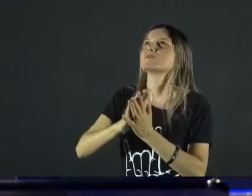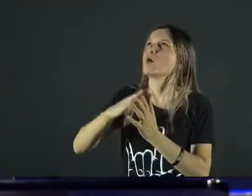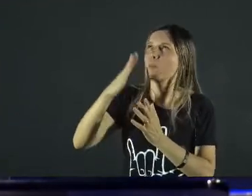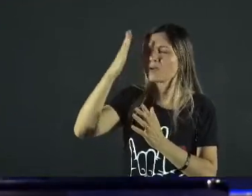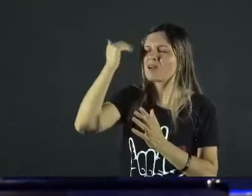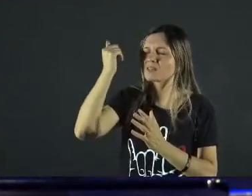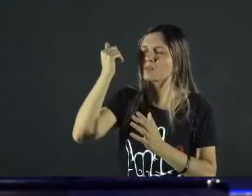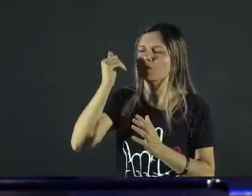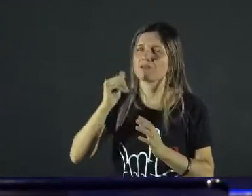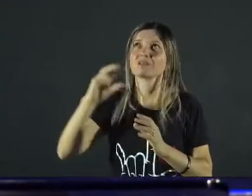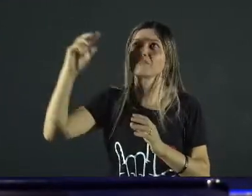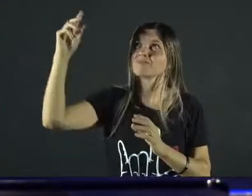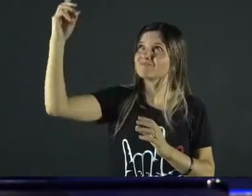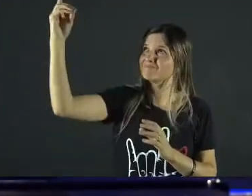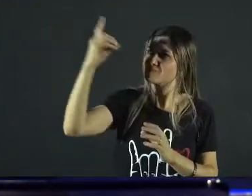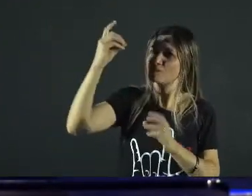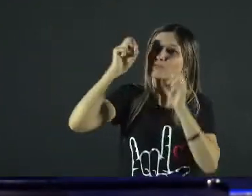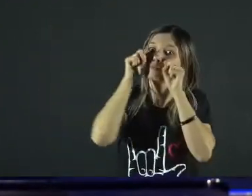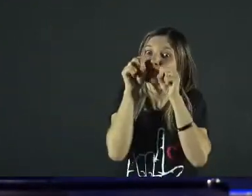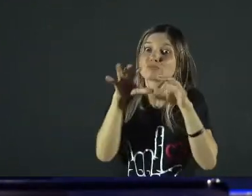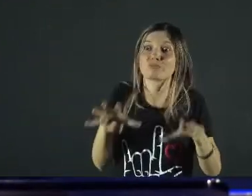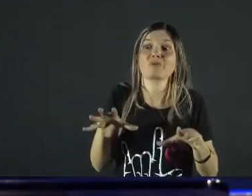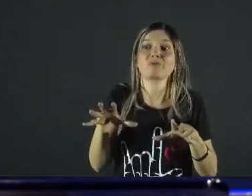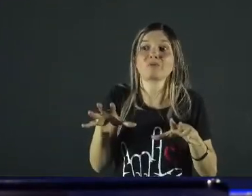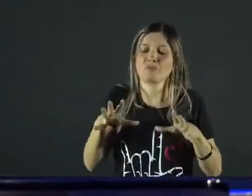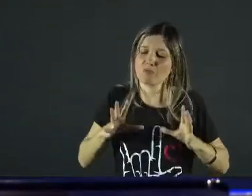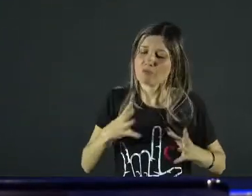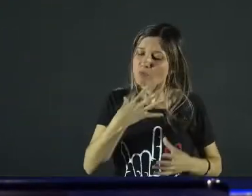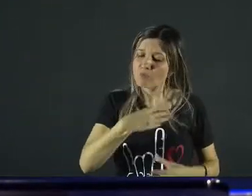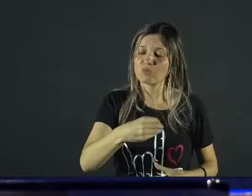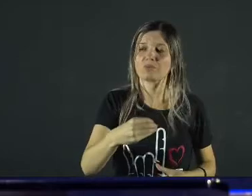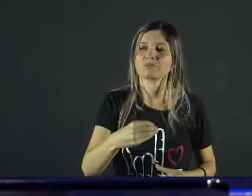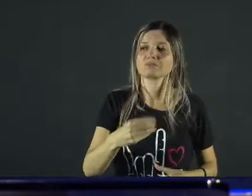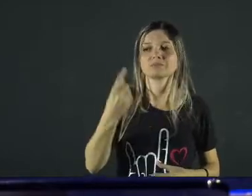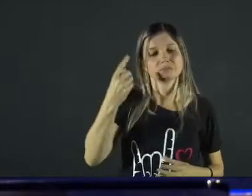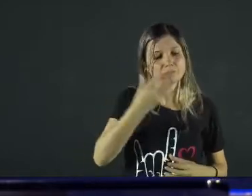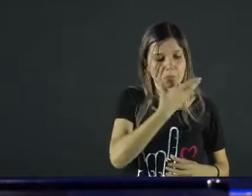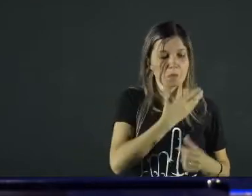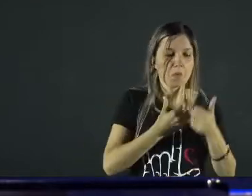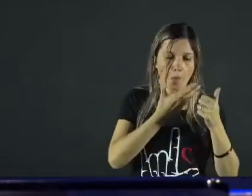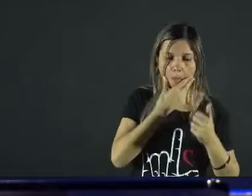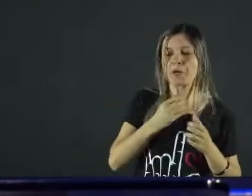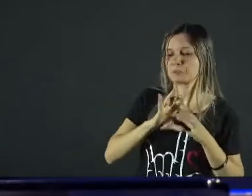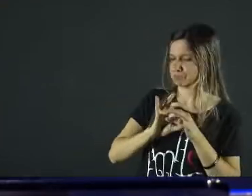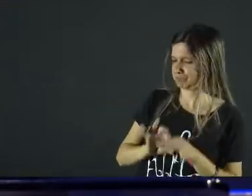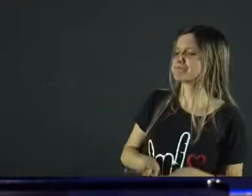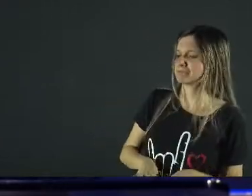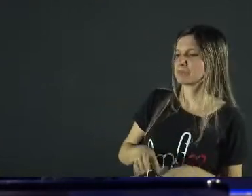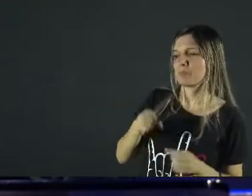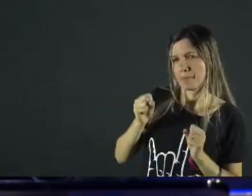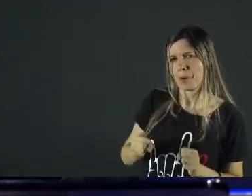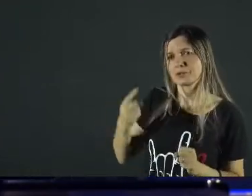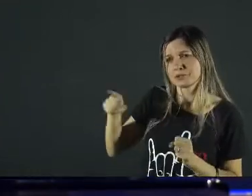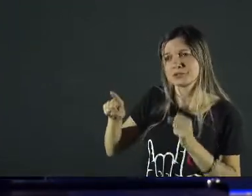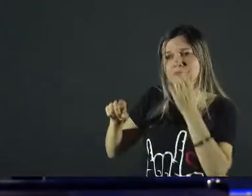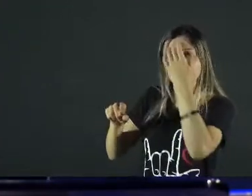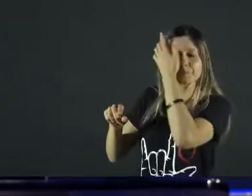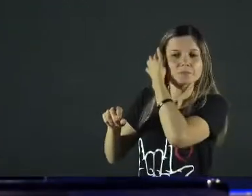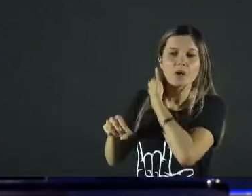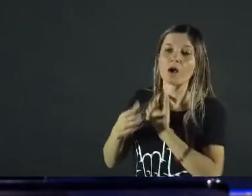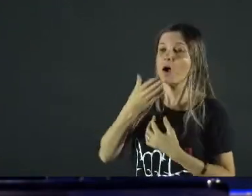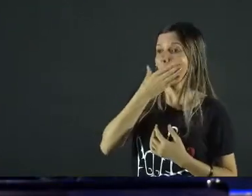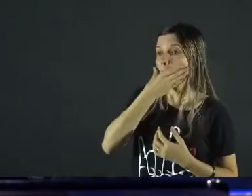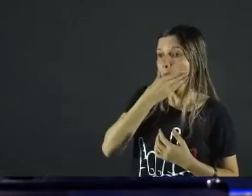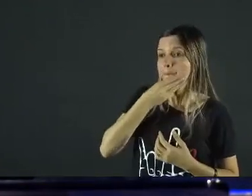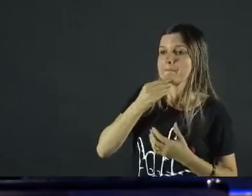bênção, que era o filho, tudo que ela queria. E ela foi então, marido enviou junto com ela um dos seus servos,